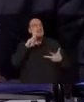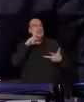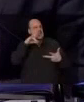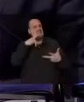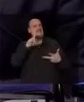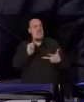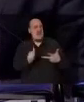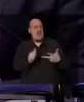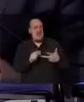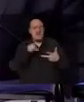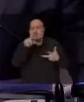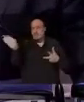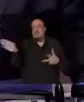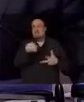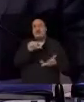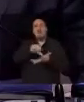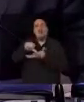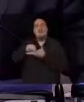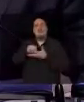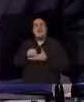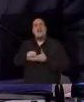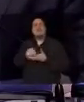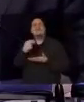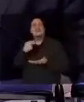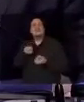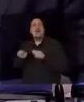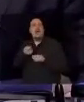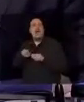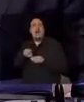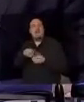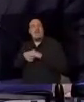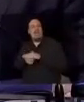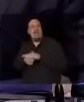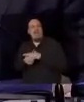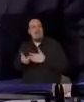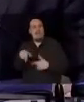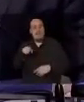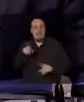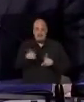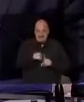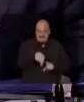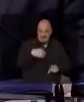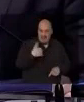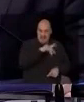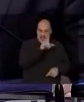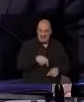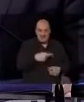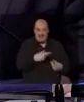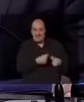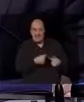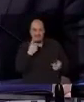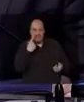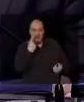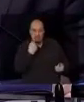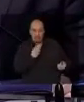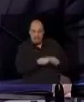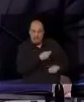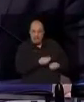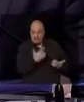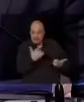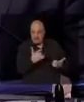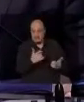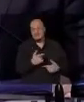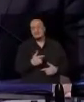repúblicas socialistas da América Latina né Que deve ser a intenção é que o Brasil esteja à frente